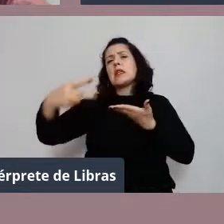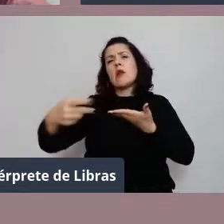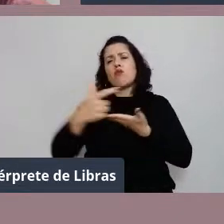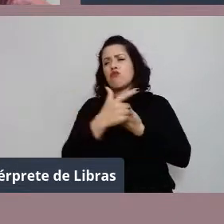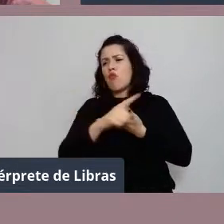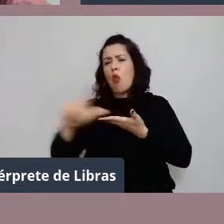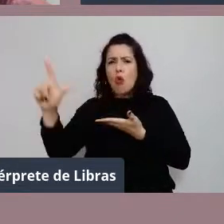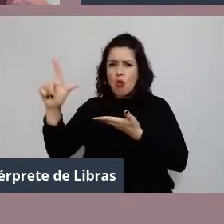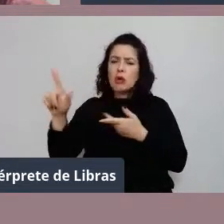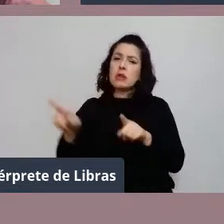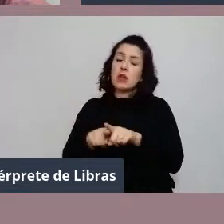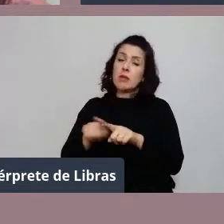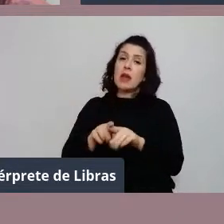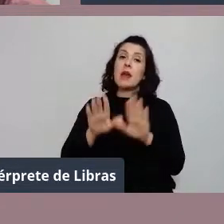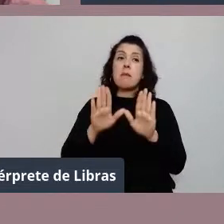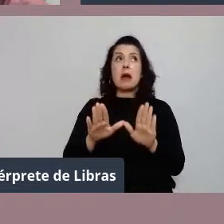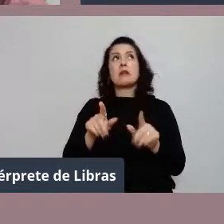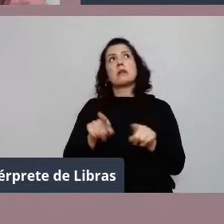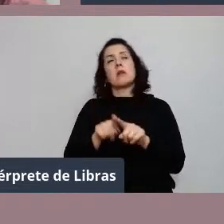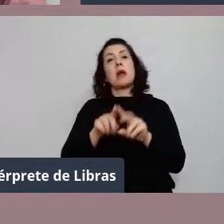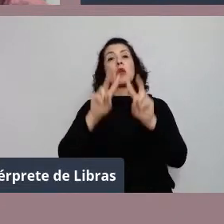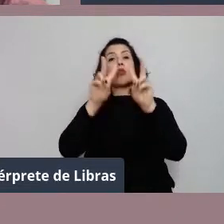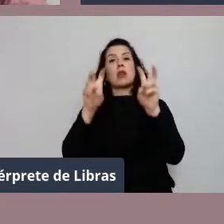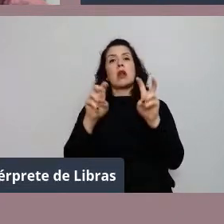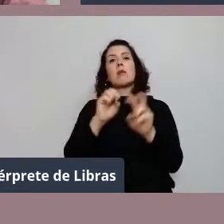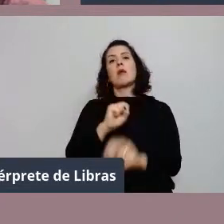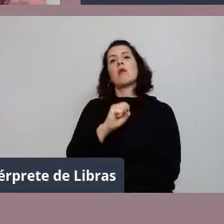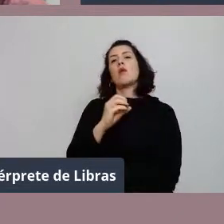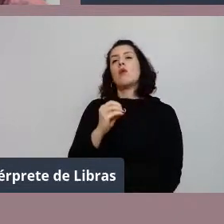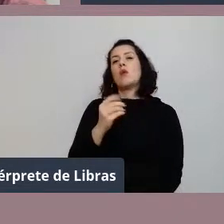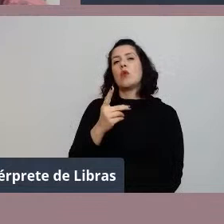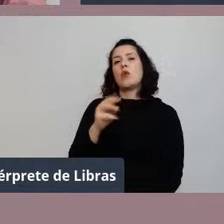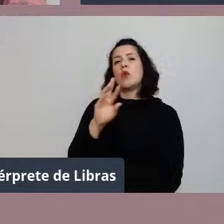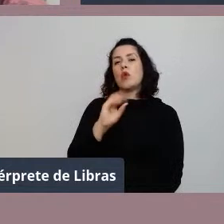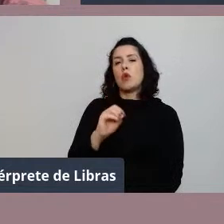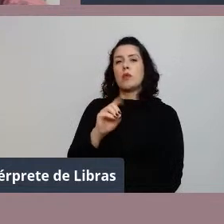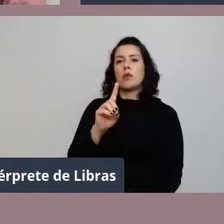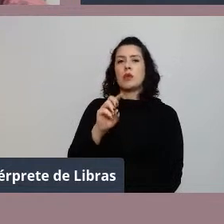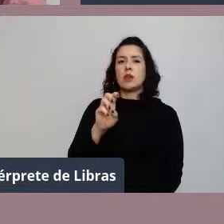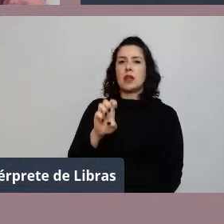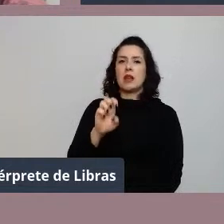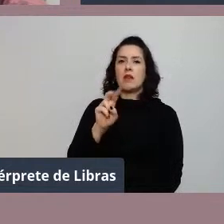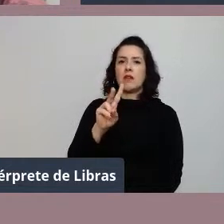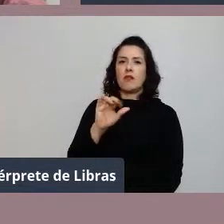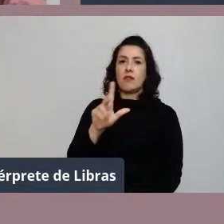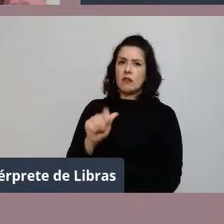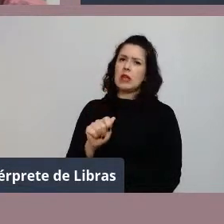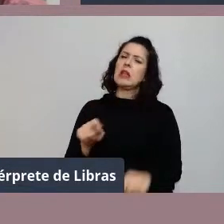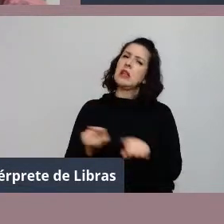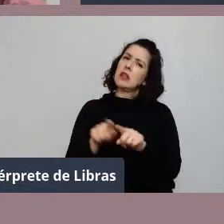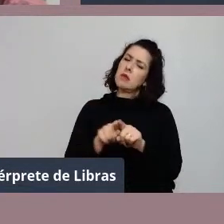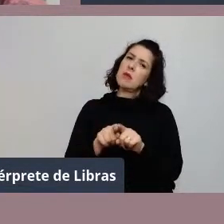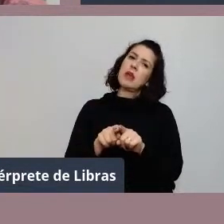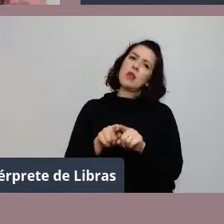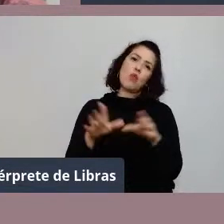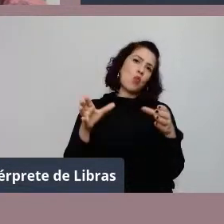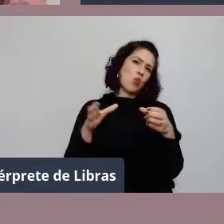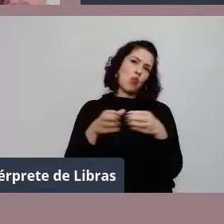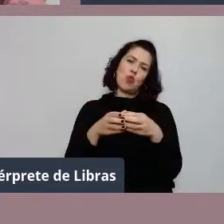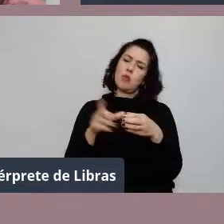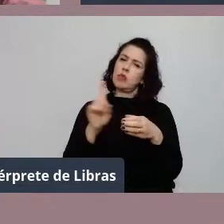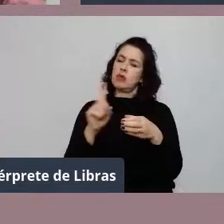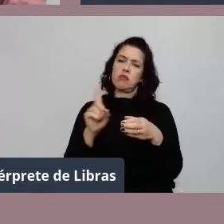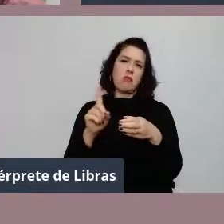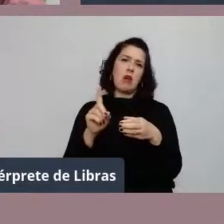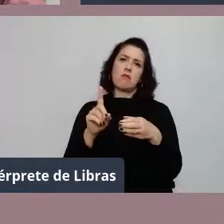Já no caso do Sopro de Vida, ainda é mais, porque é um livro que não foi fechado por ela, né? E aí